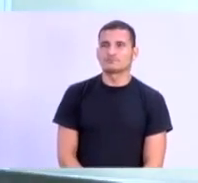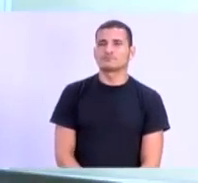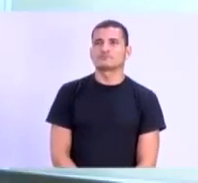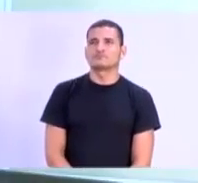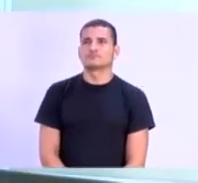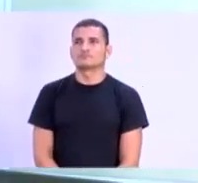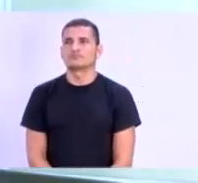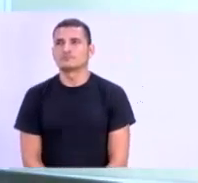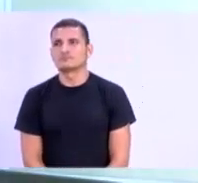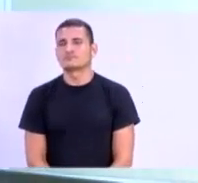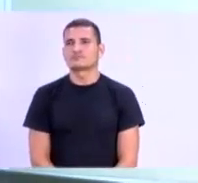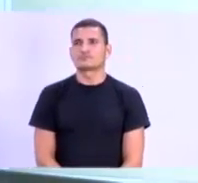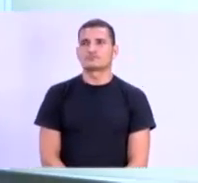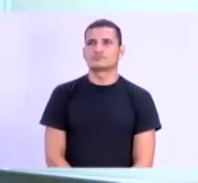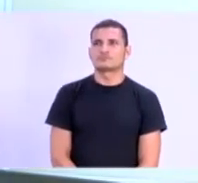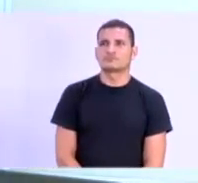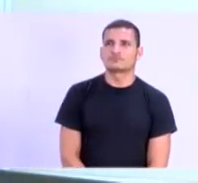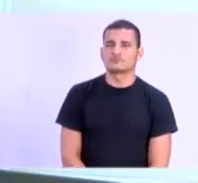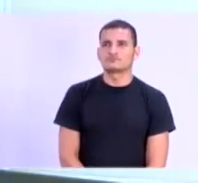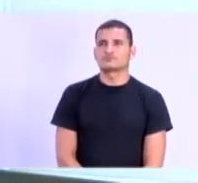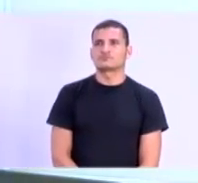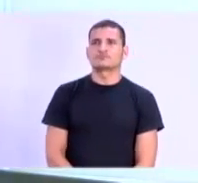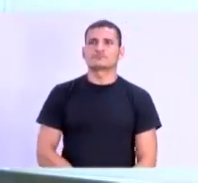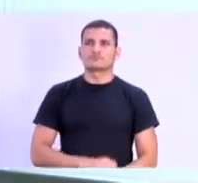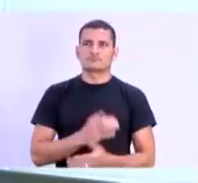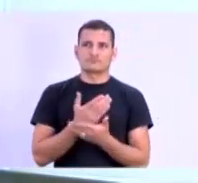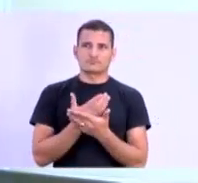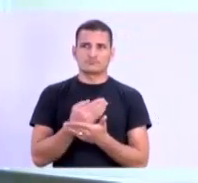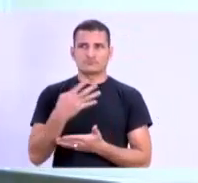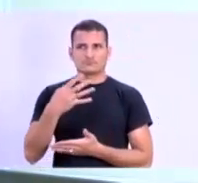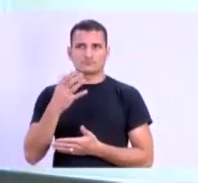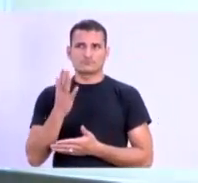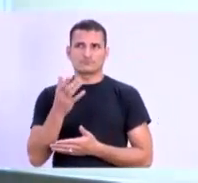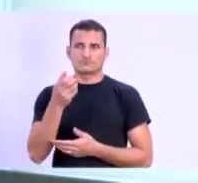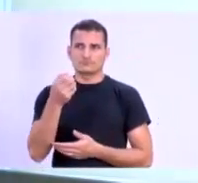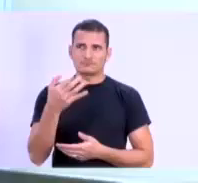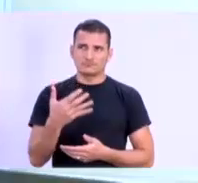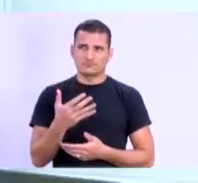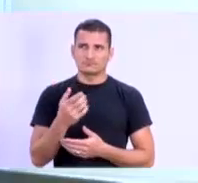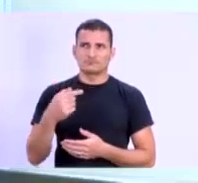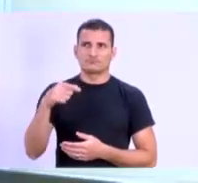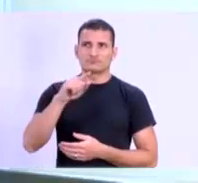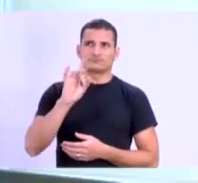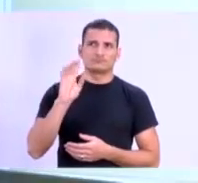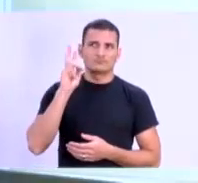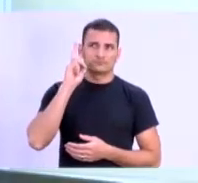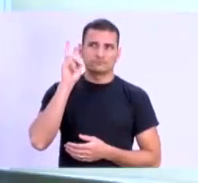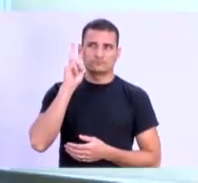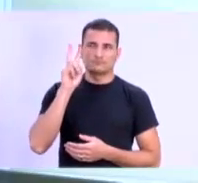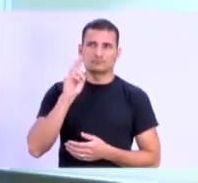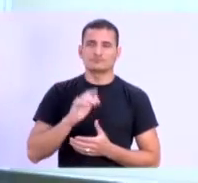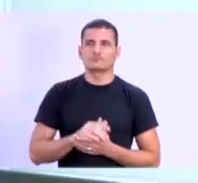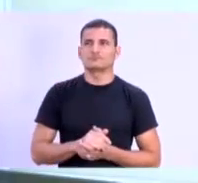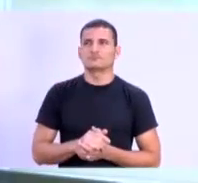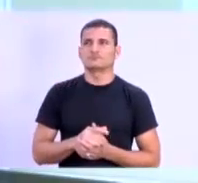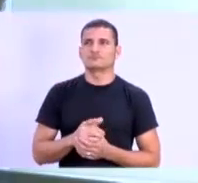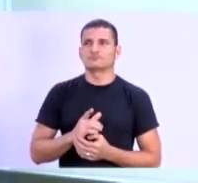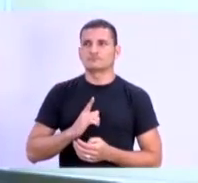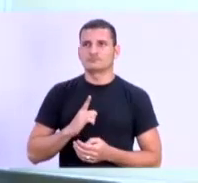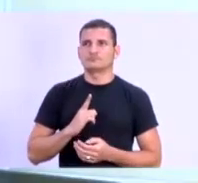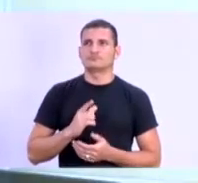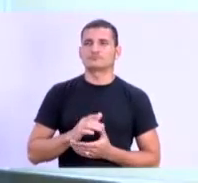já falou bastante isso na aula 4, então é uma questão só para vocês relembrarem que existe e